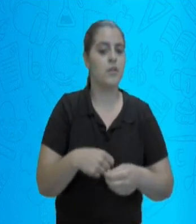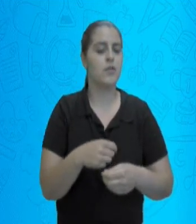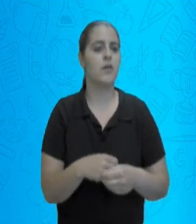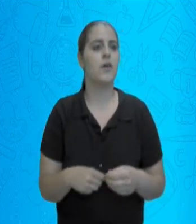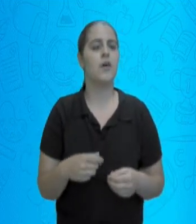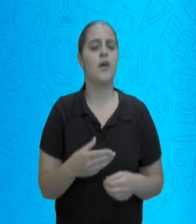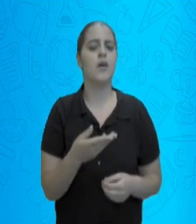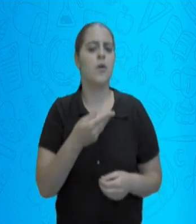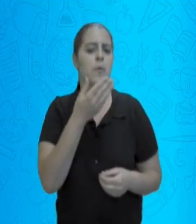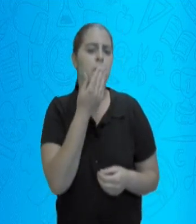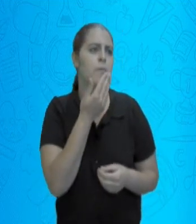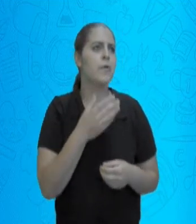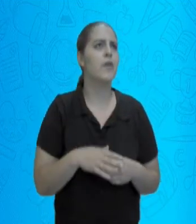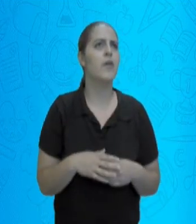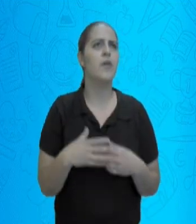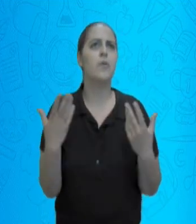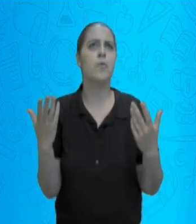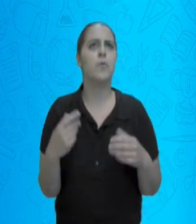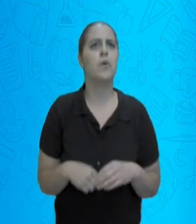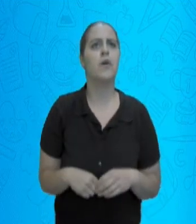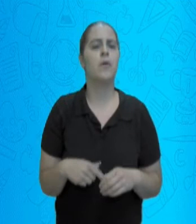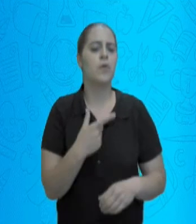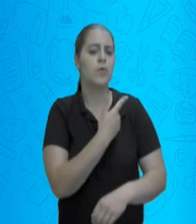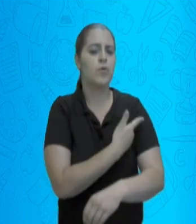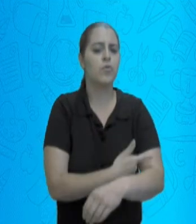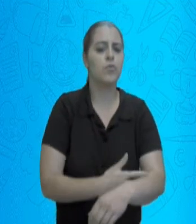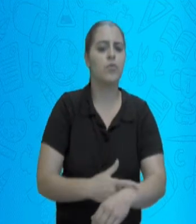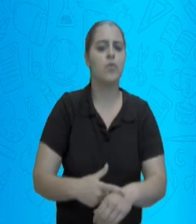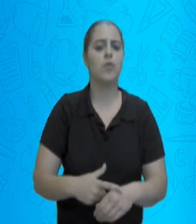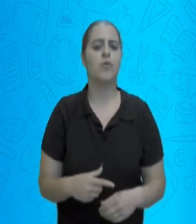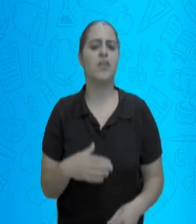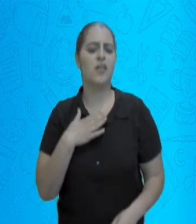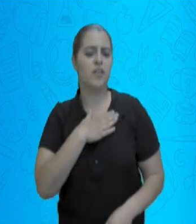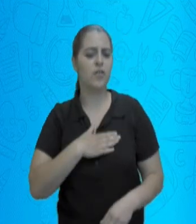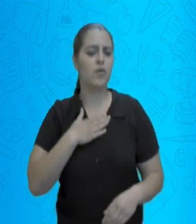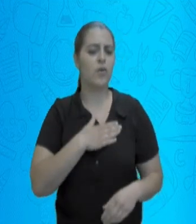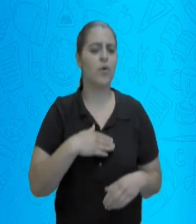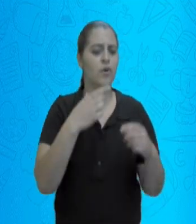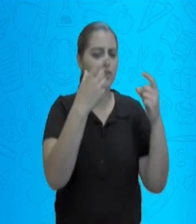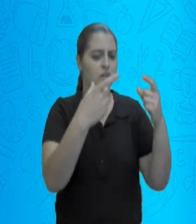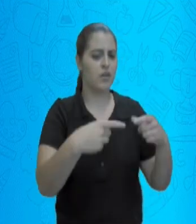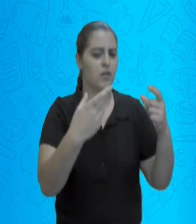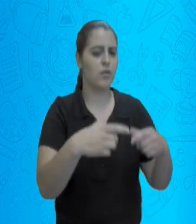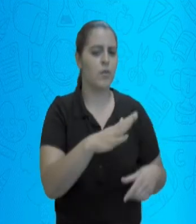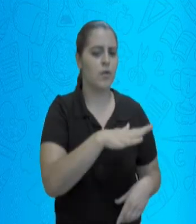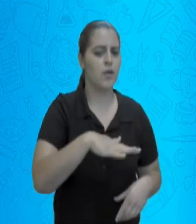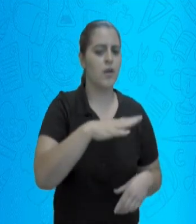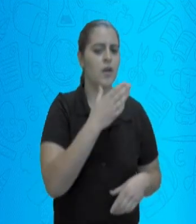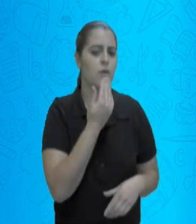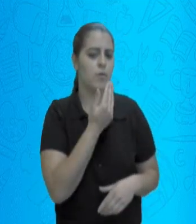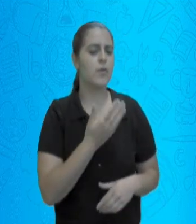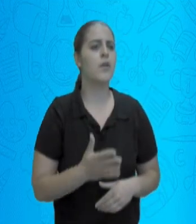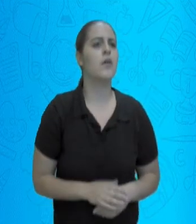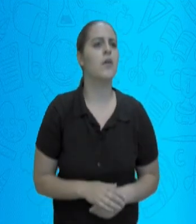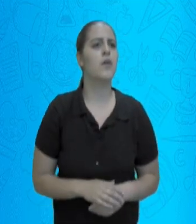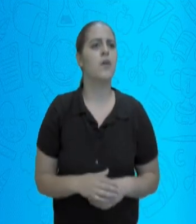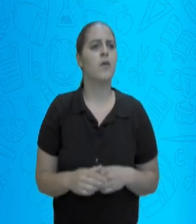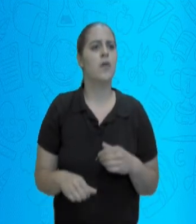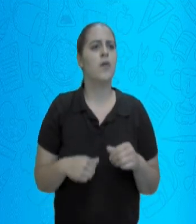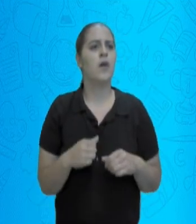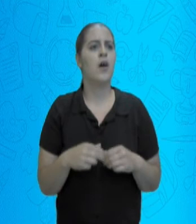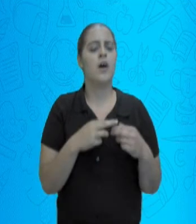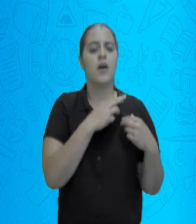se alimentar, quais são os costumes, o que as pessoas gostam de comer naquela determinada região. As